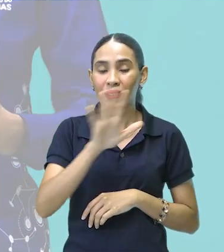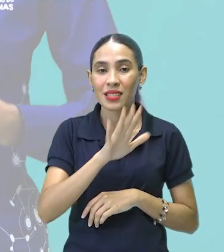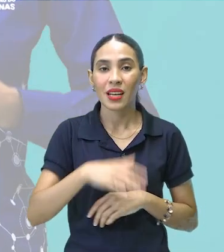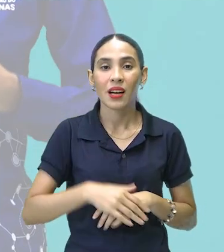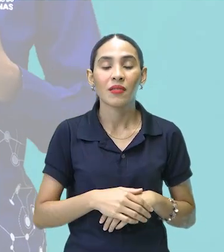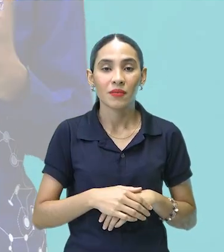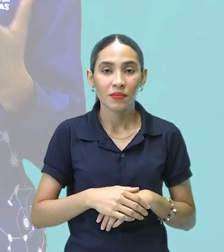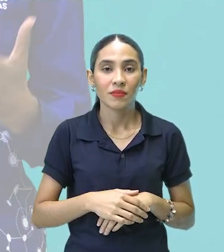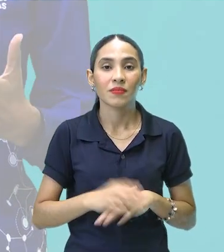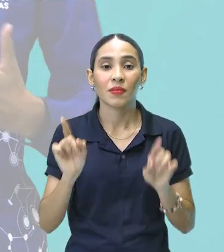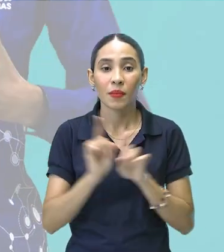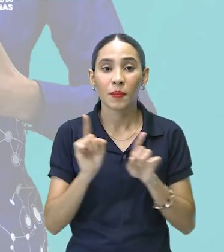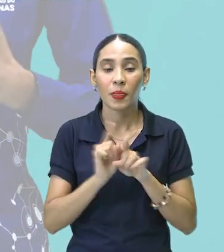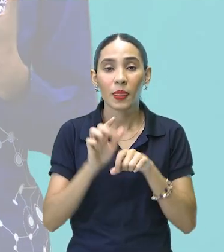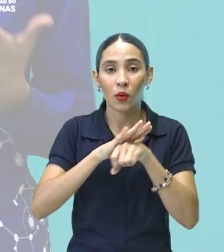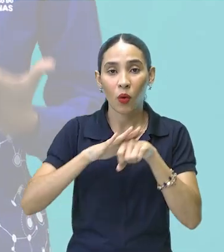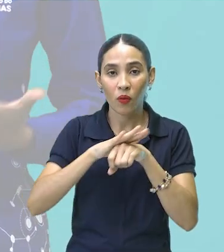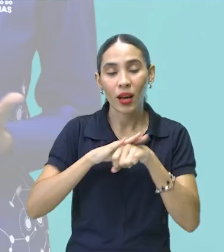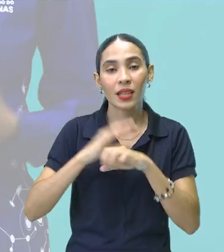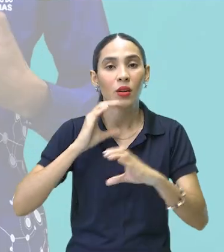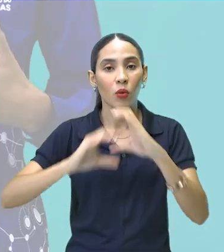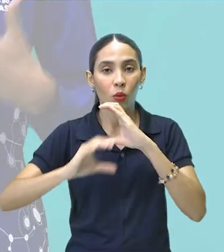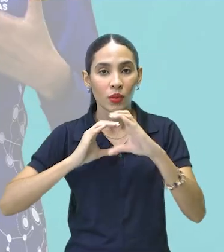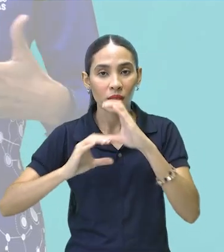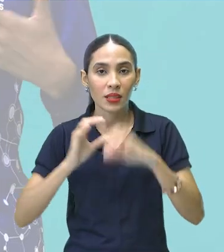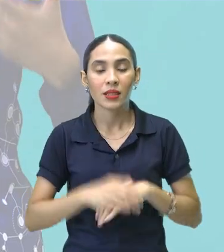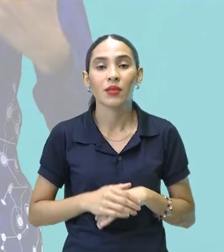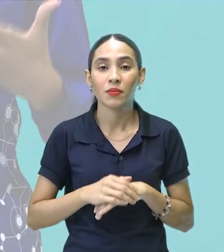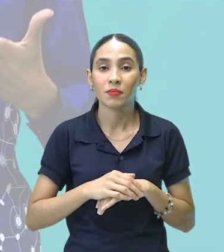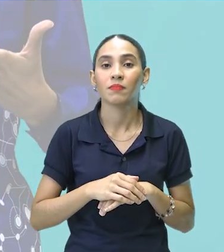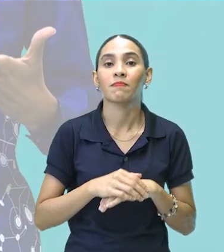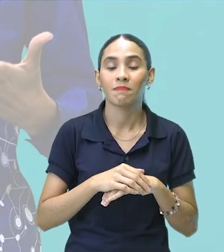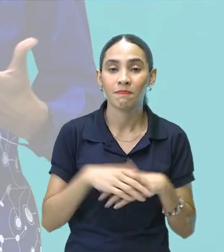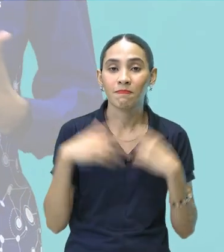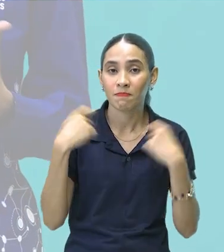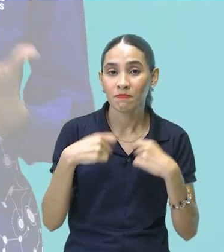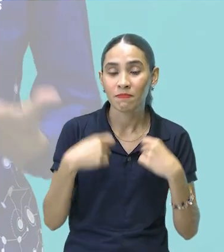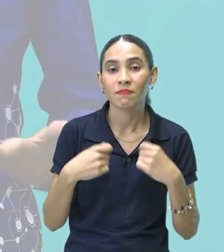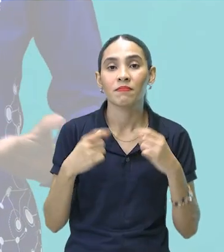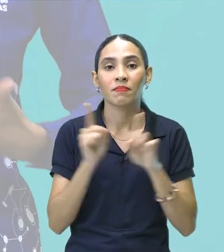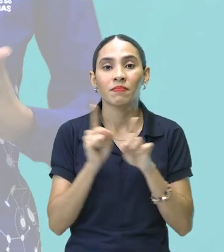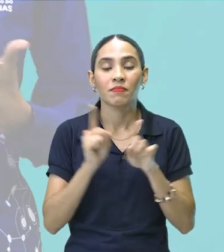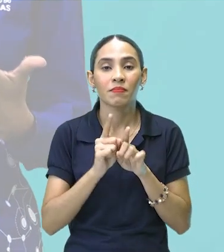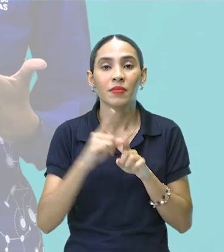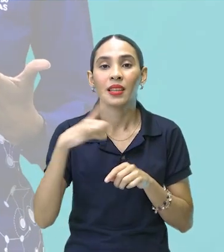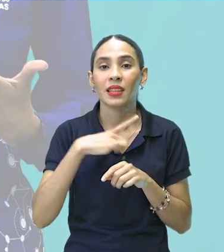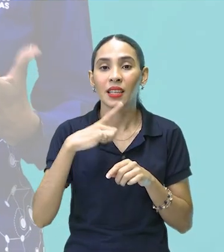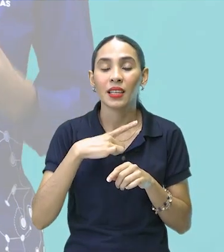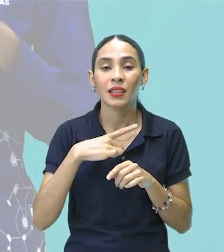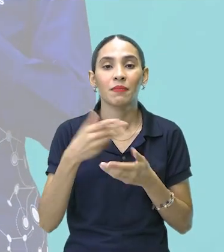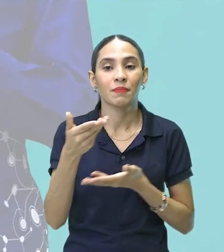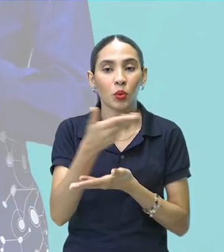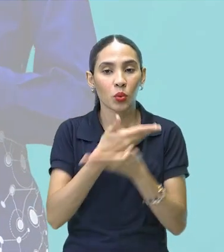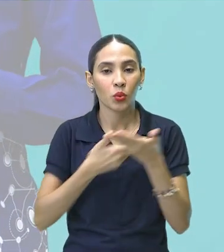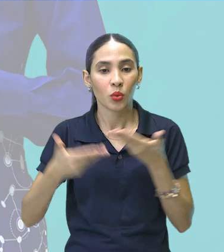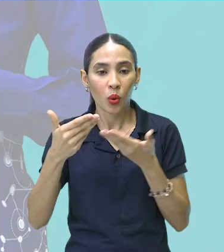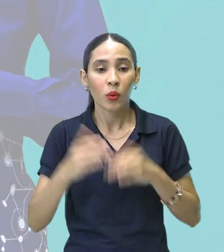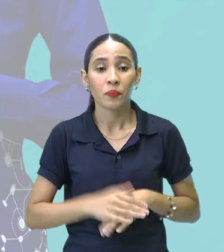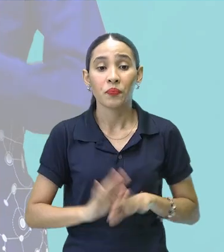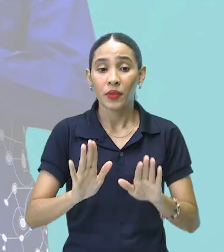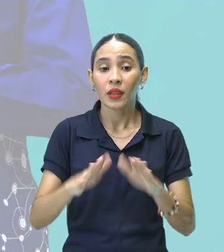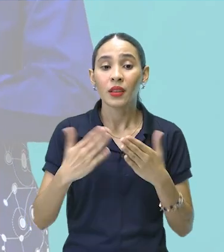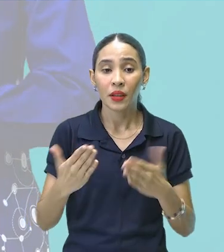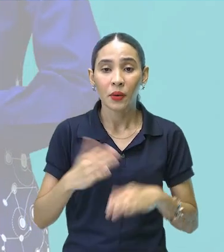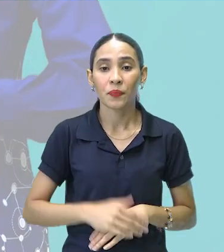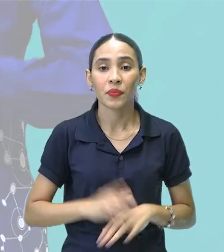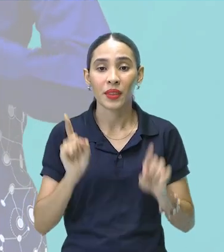da conversa, da comunicação, dessa necessidade de eu ter troca. E